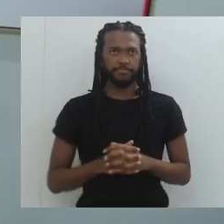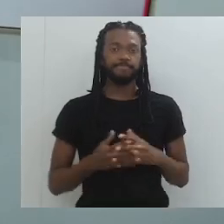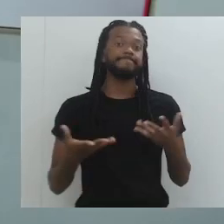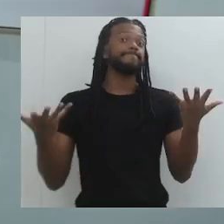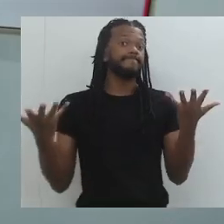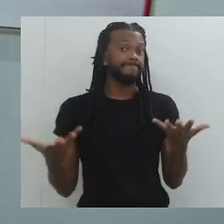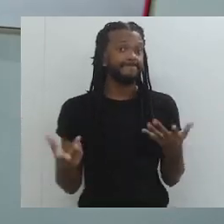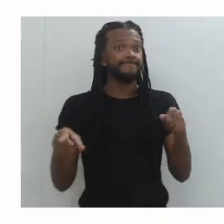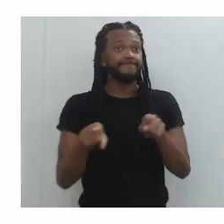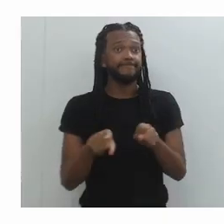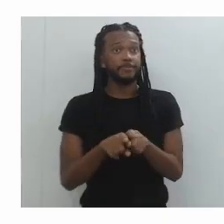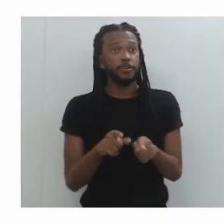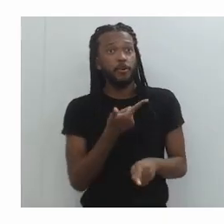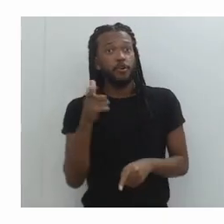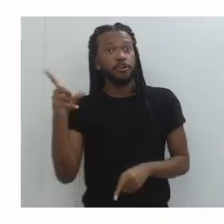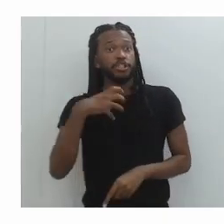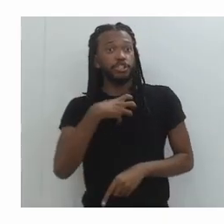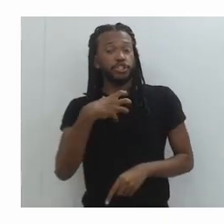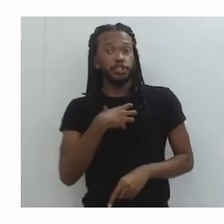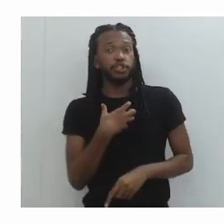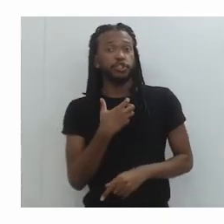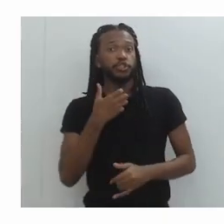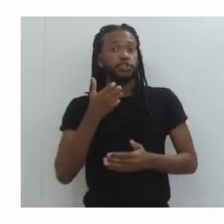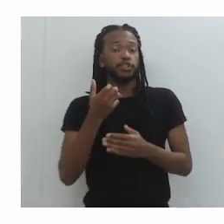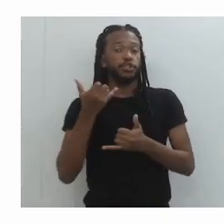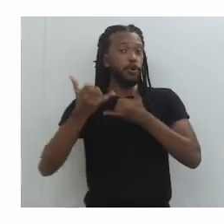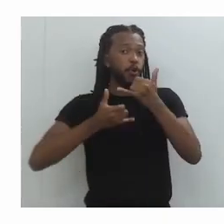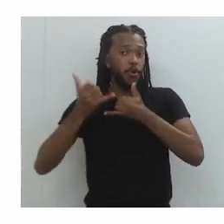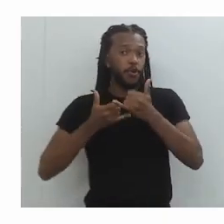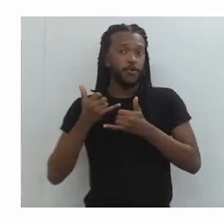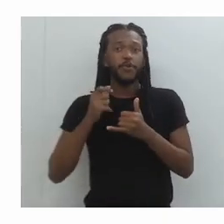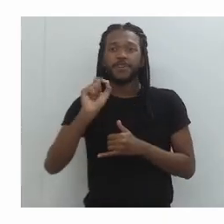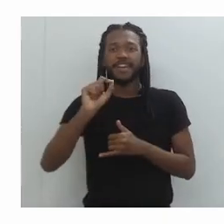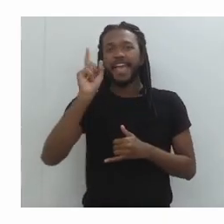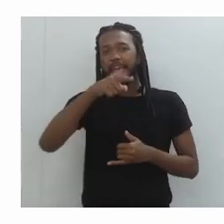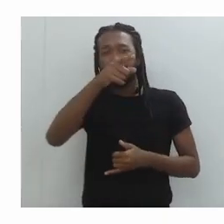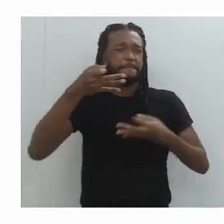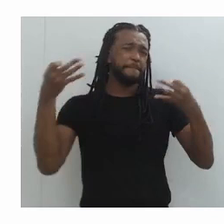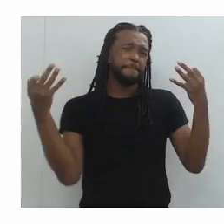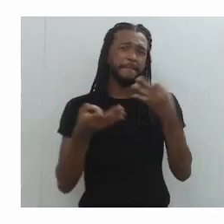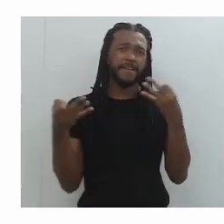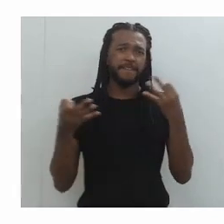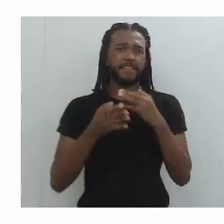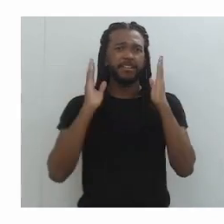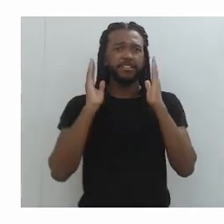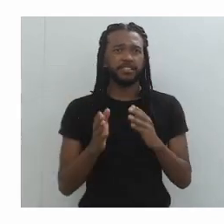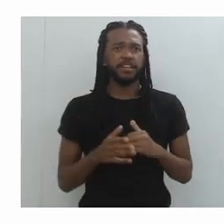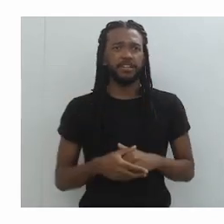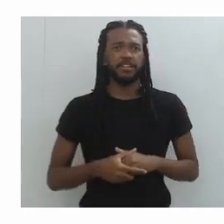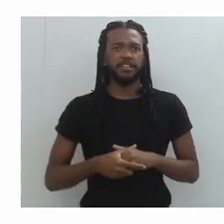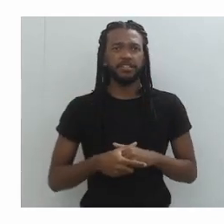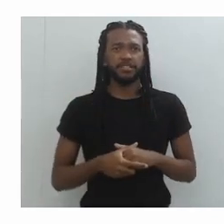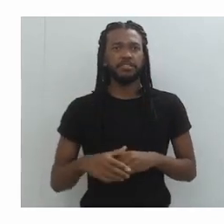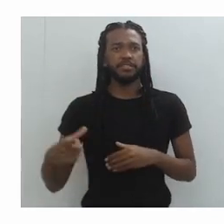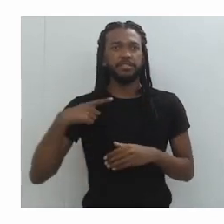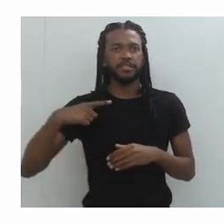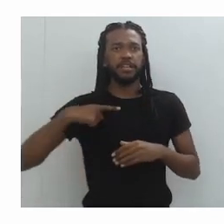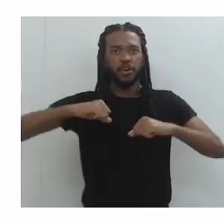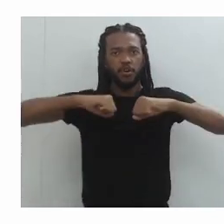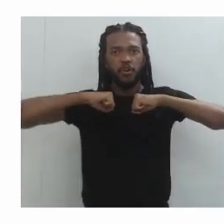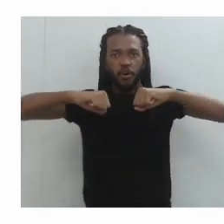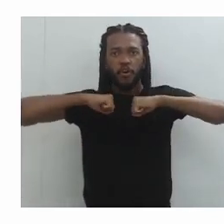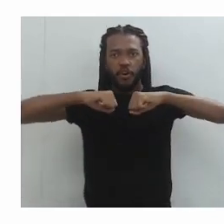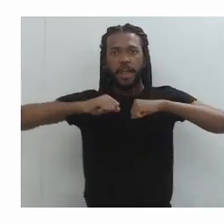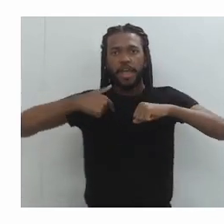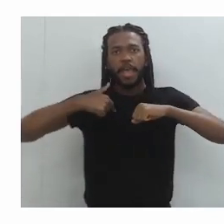E aí, outro jogo, né? Esse daí é perfeito. Aí dá pra notar que tem correndo, né?